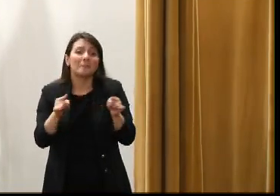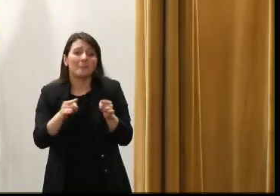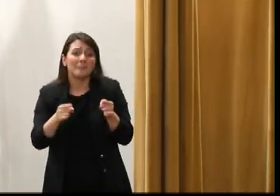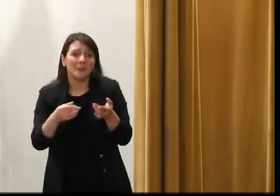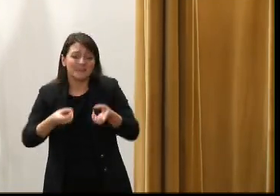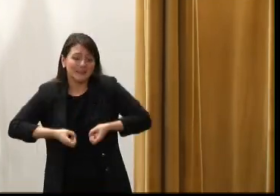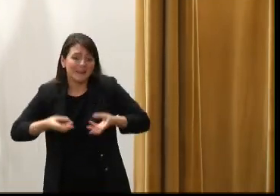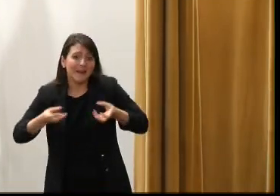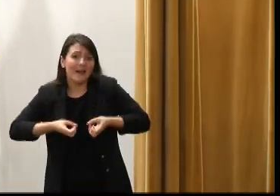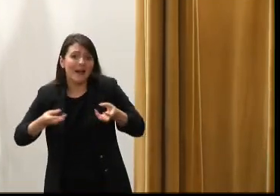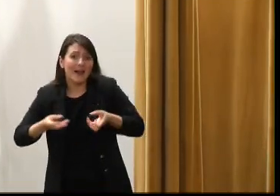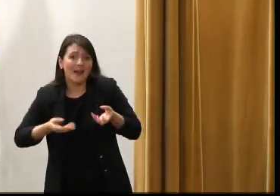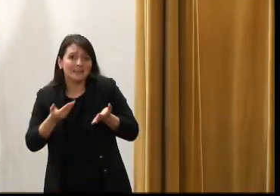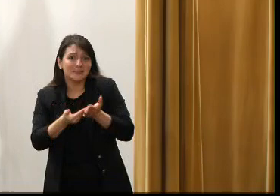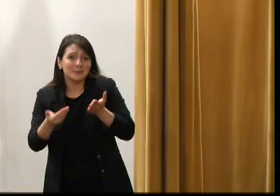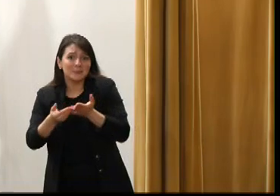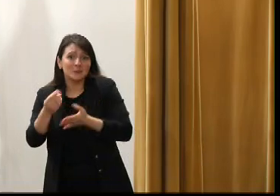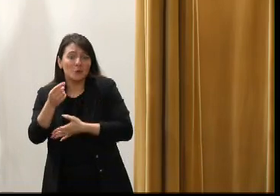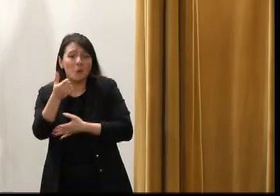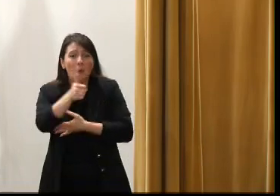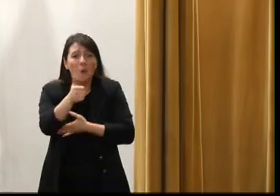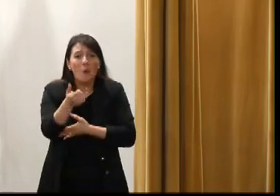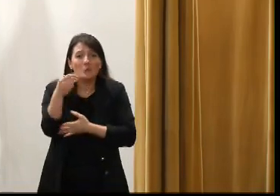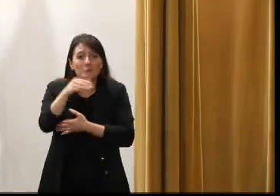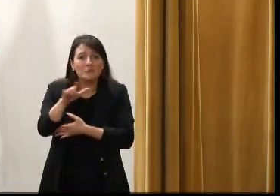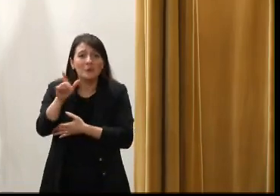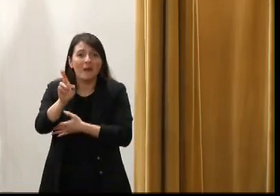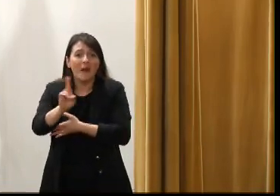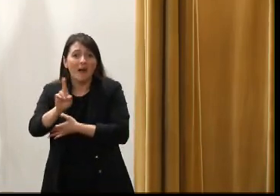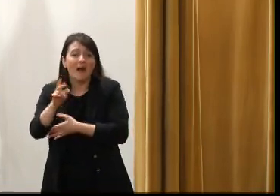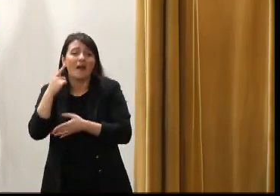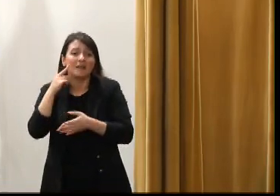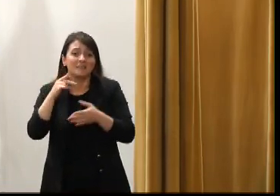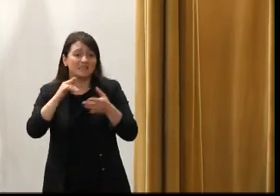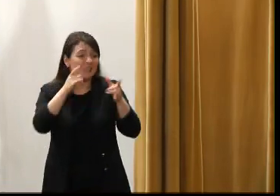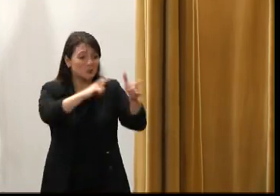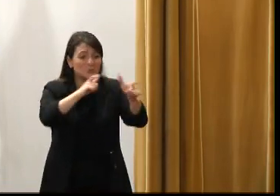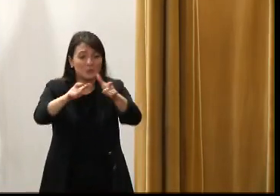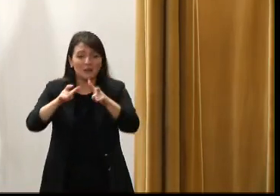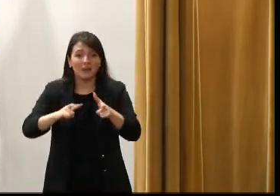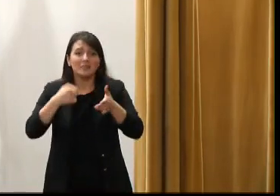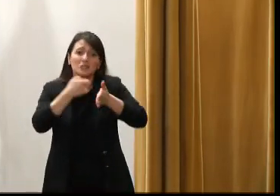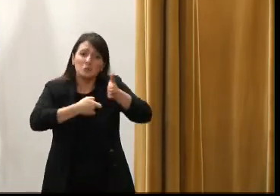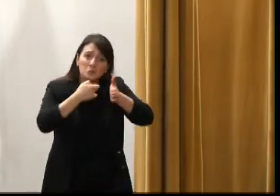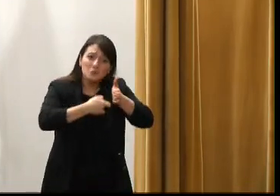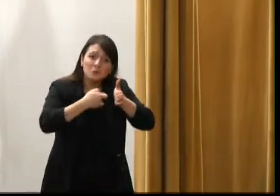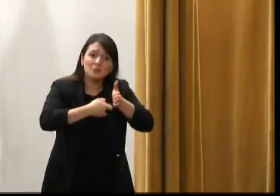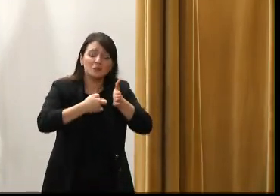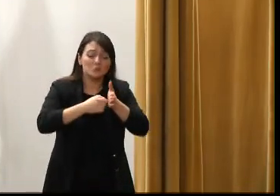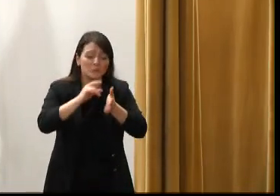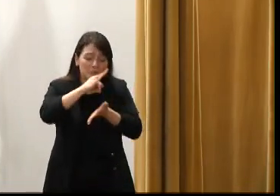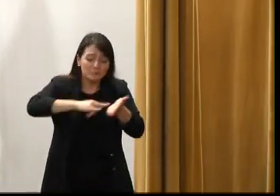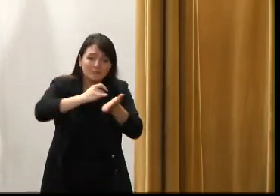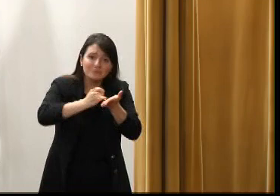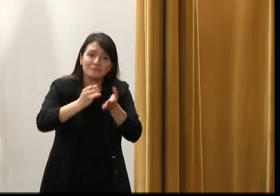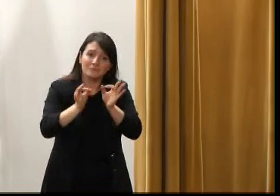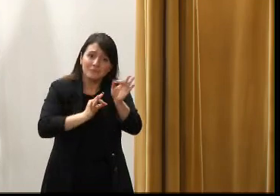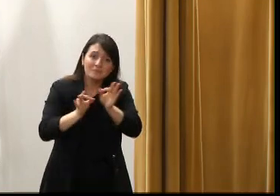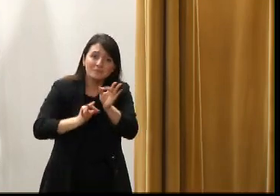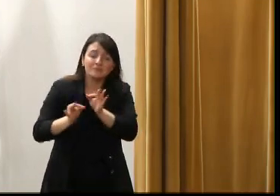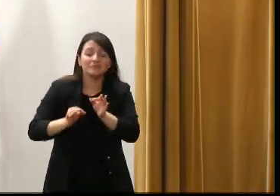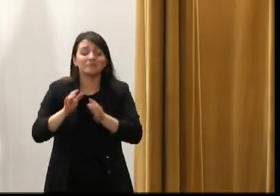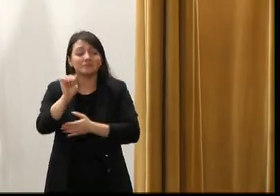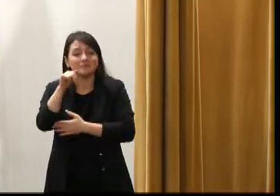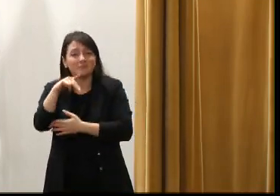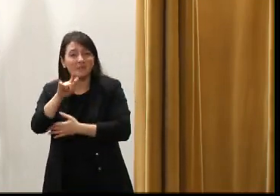de R$11.000, R$12.000, porque são galpões que vêm lutando pela sua formalização. A Ângela tem sido uma